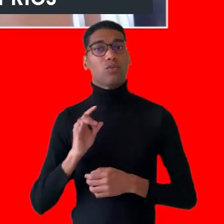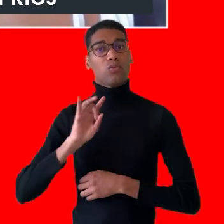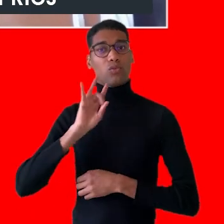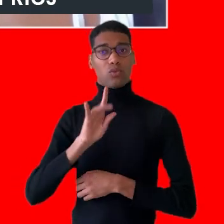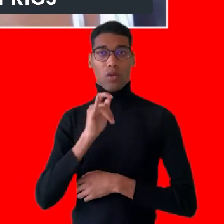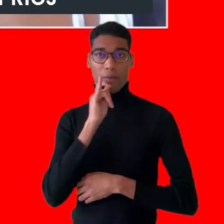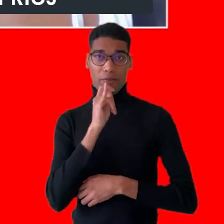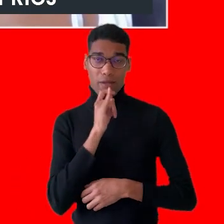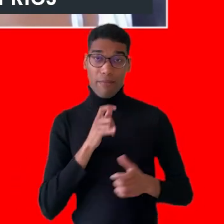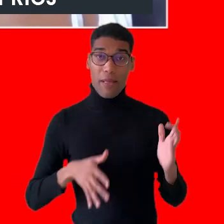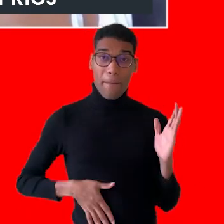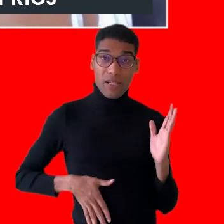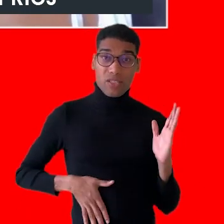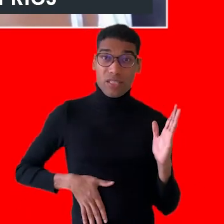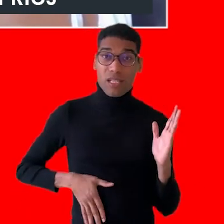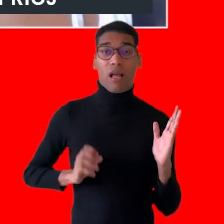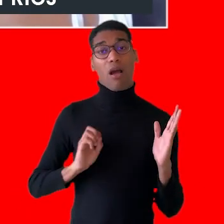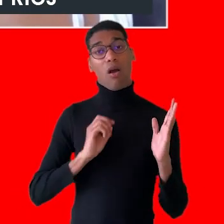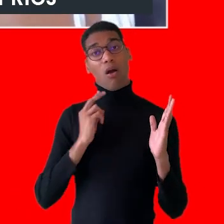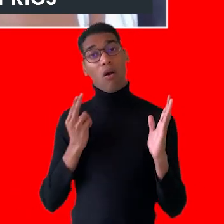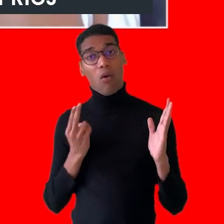o caminho da marginalidade